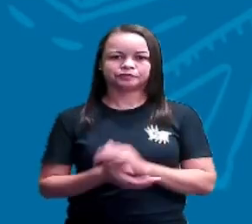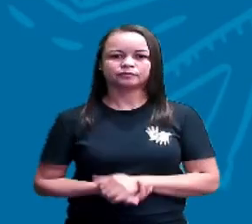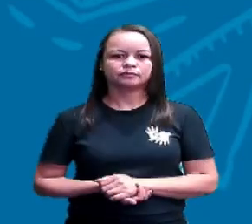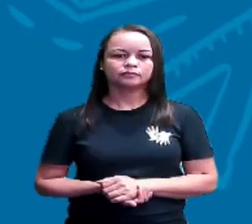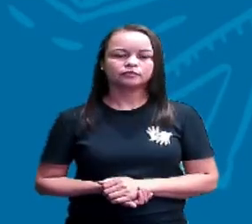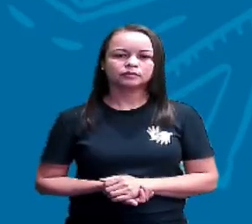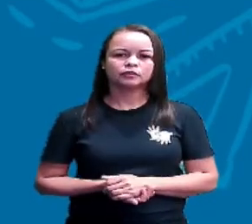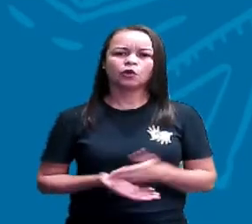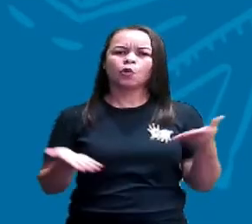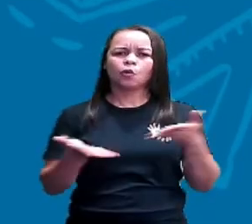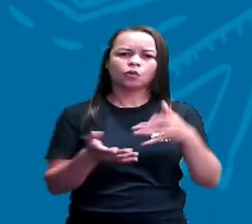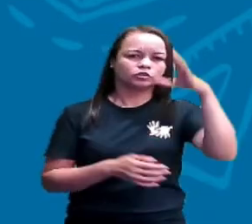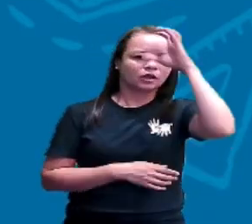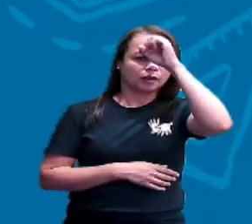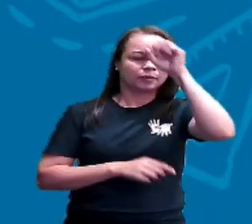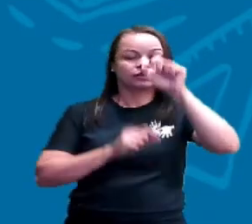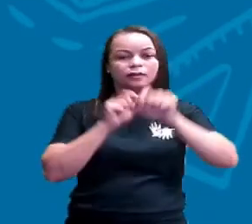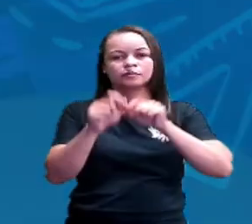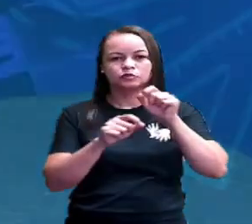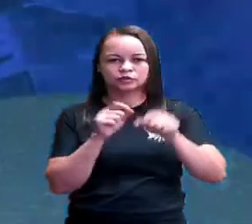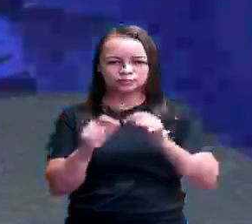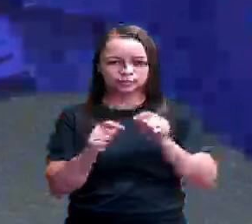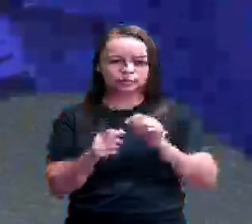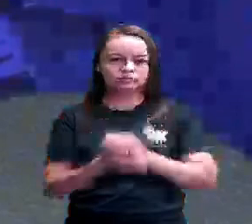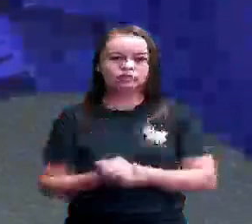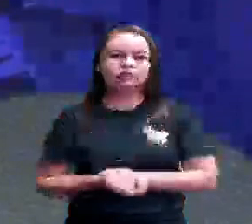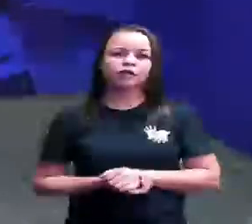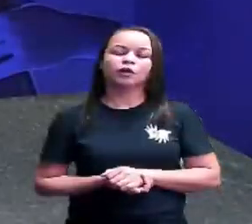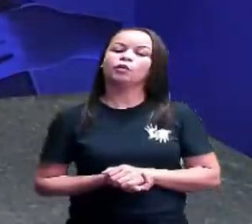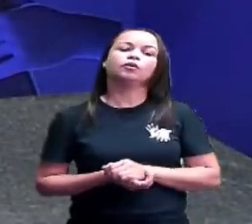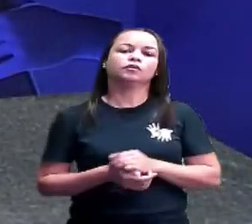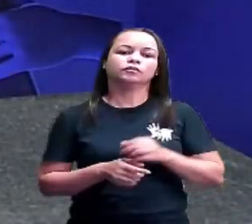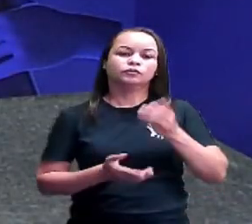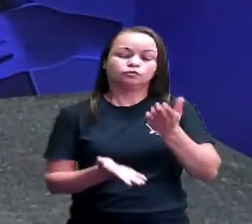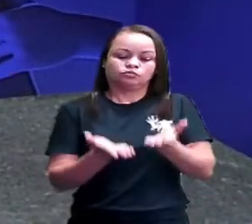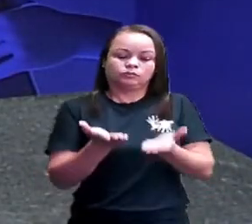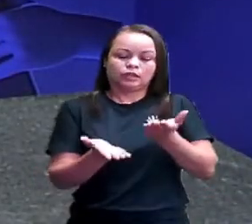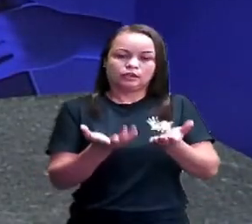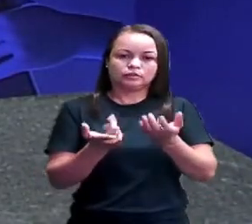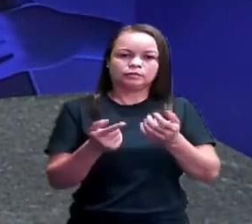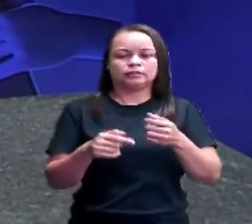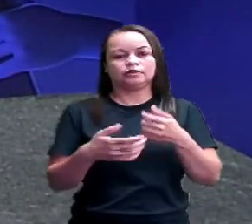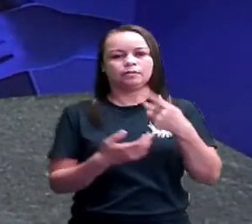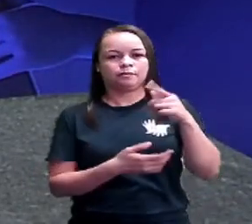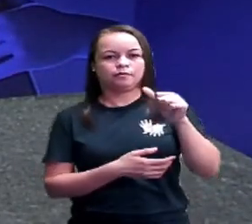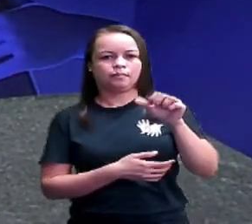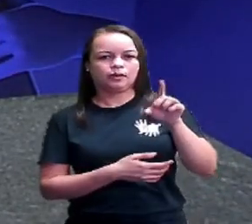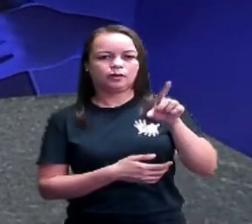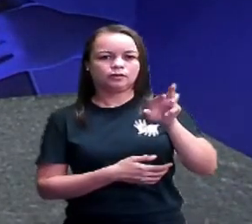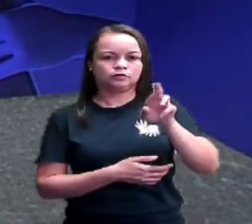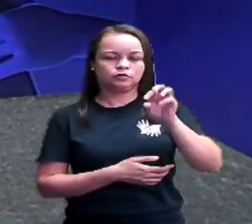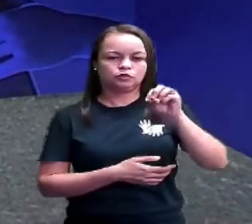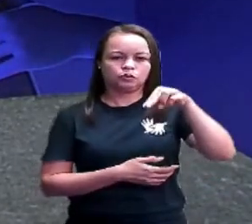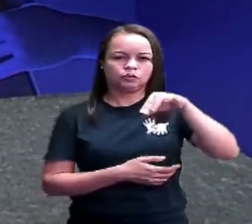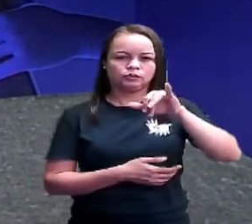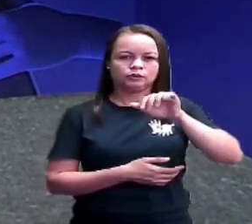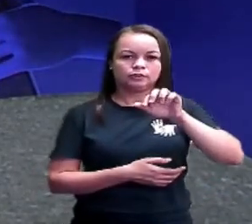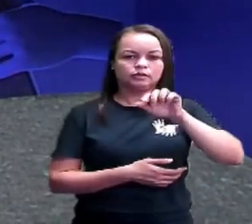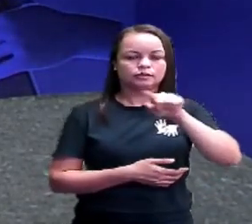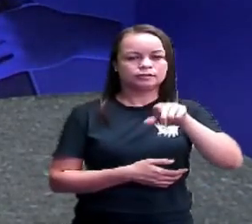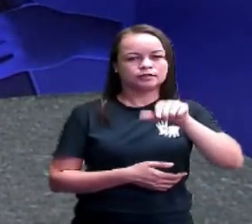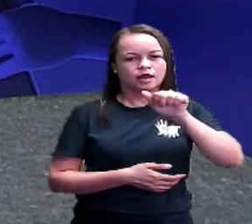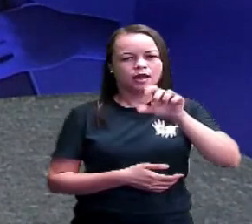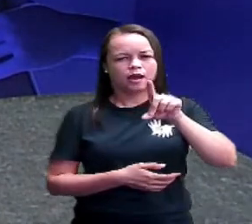gente aprendeu hoje? Aprendemos unidades de medida padronizadas, que são aquelas